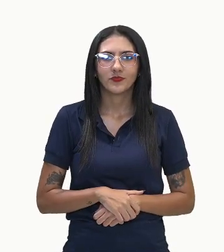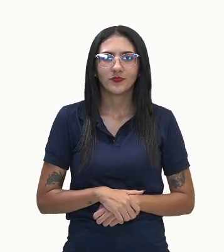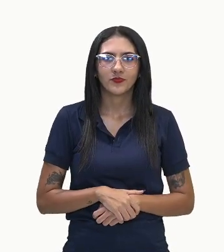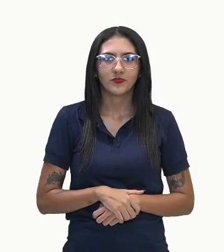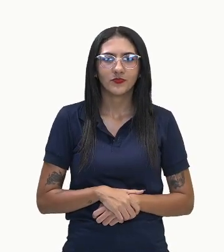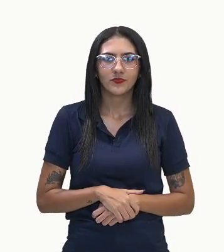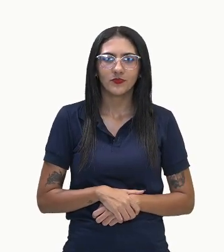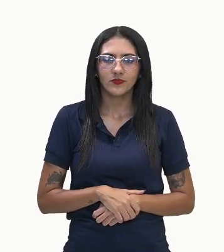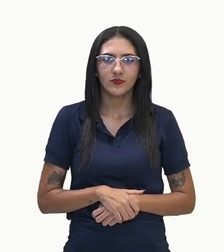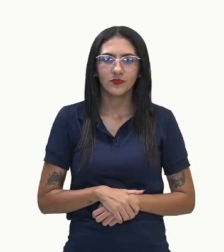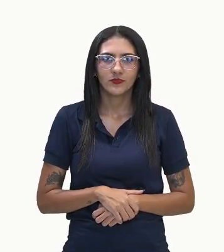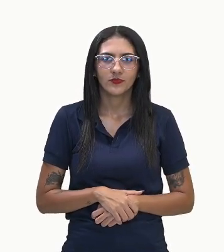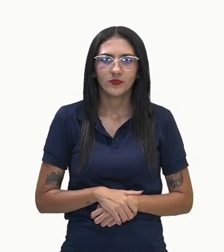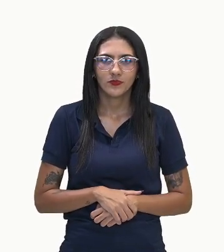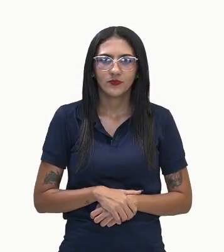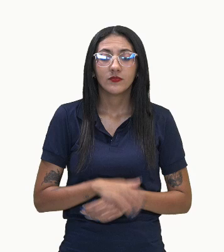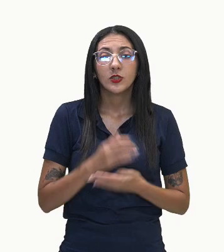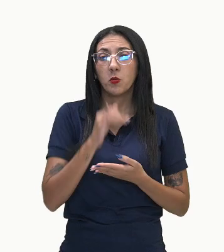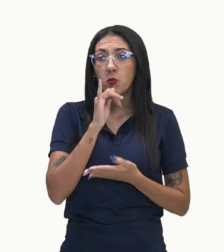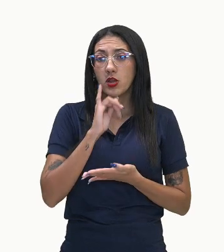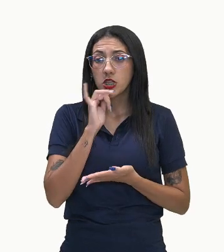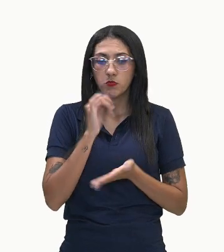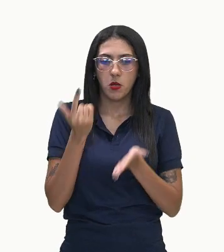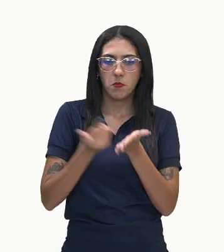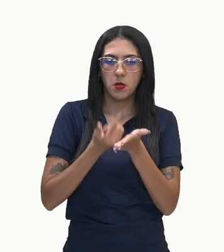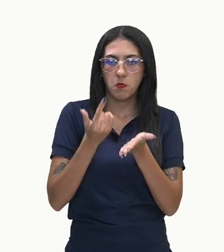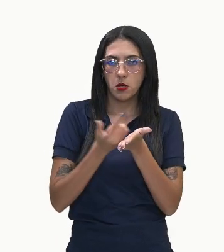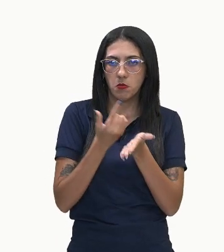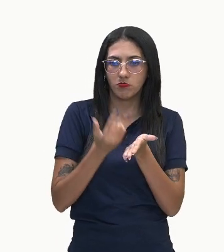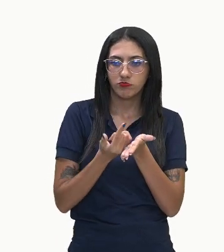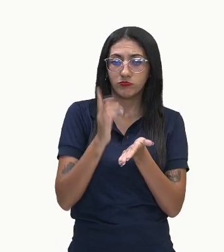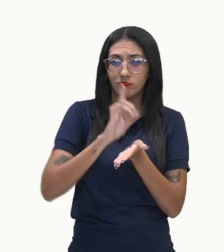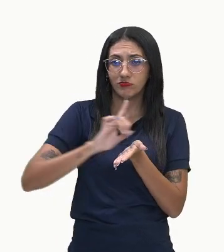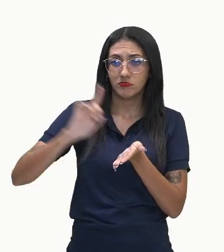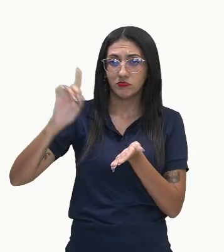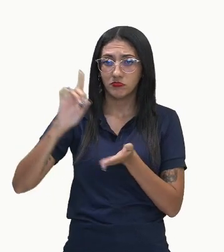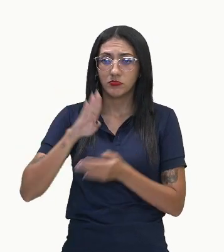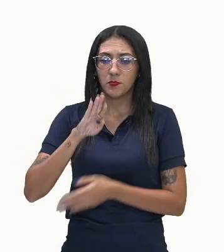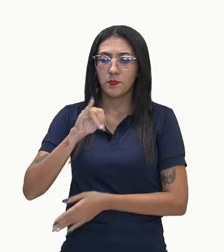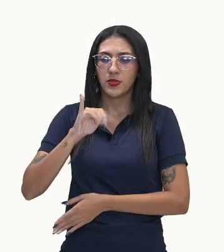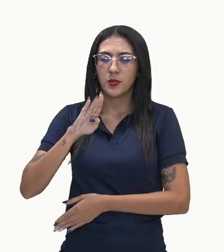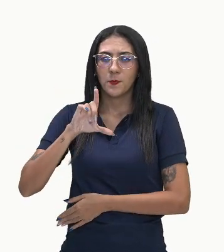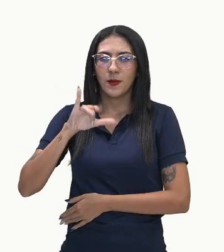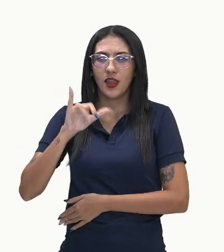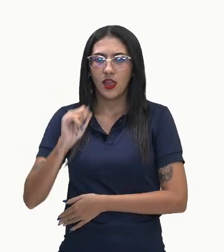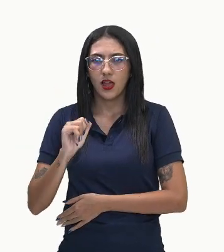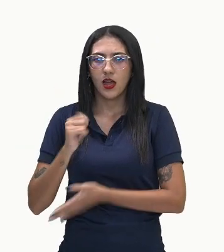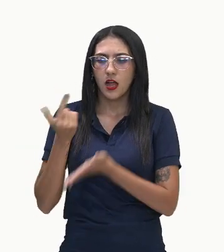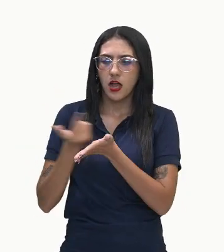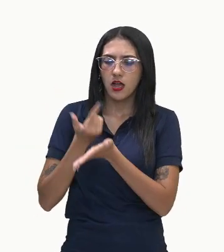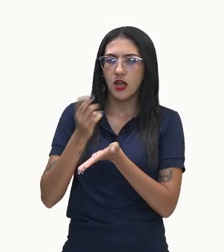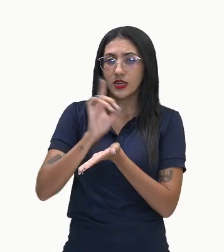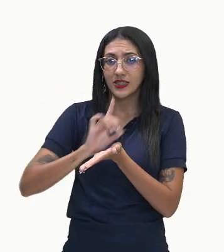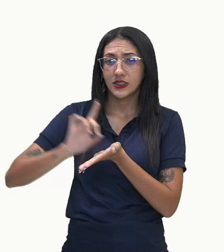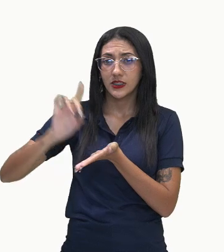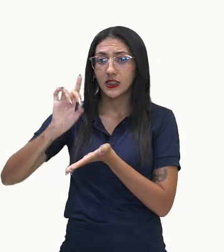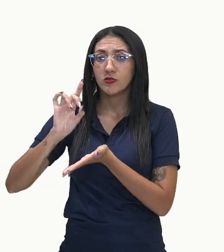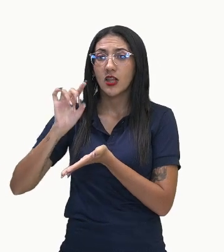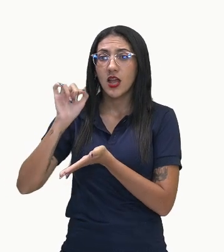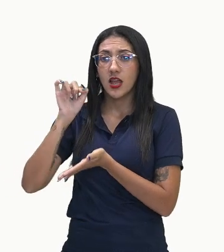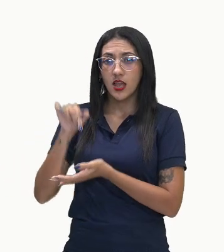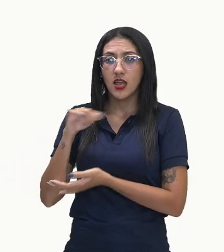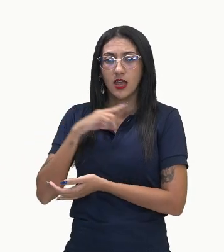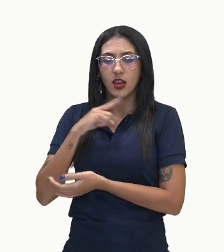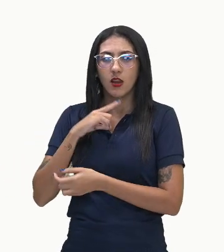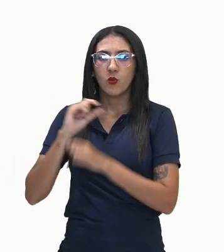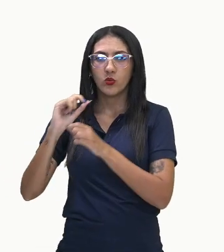Então, enquanto que, por exemplo, a Bíblia foi convencionada, foi canonizada,